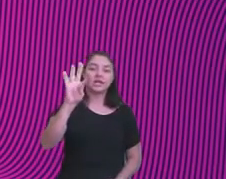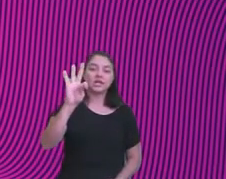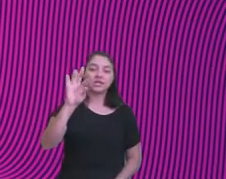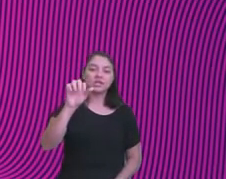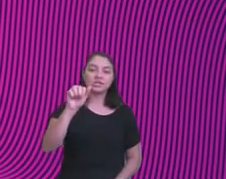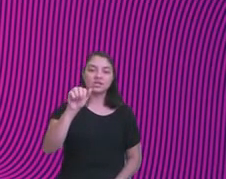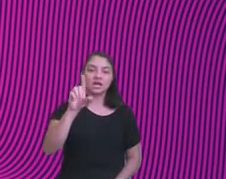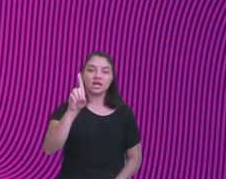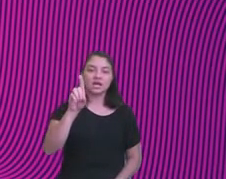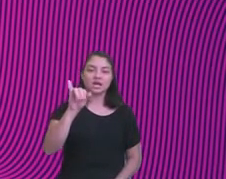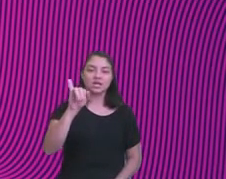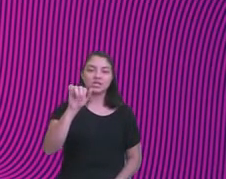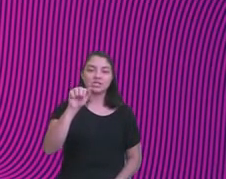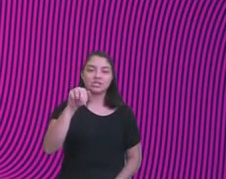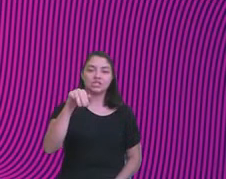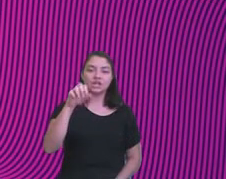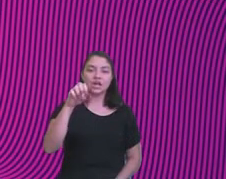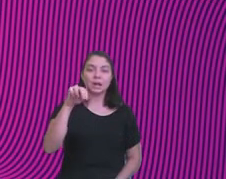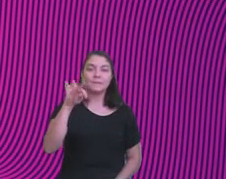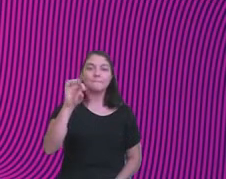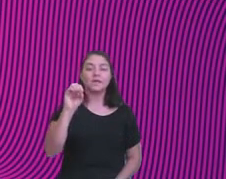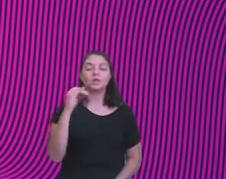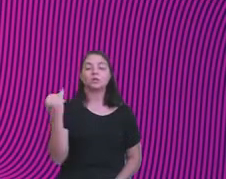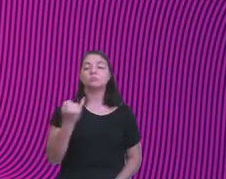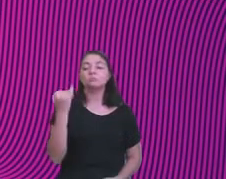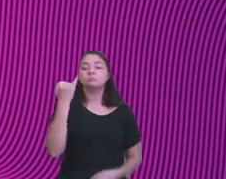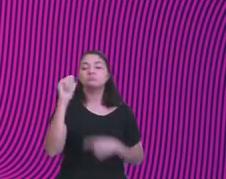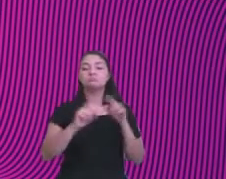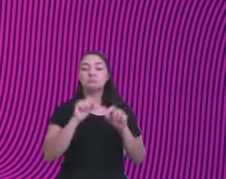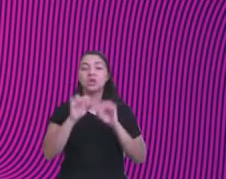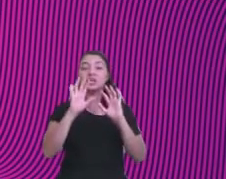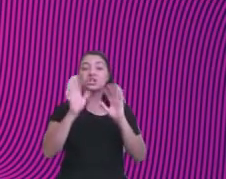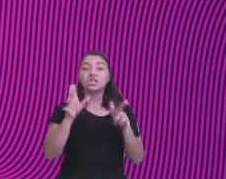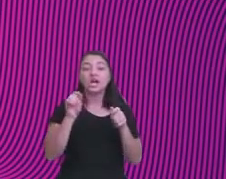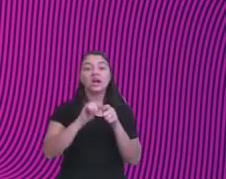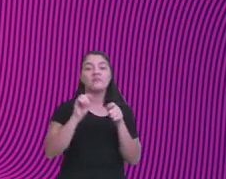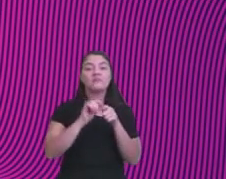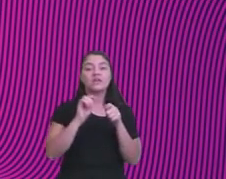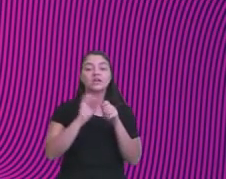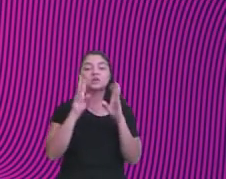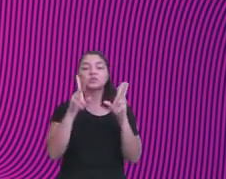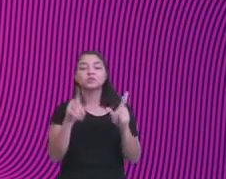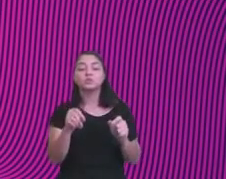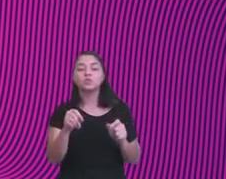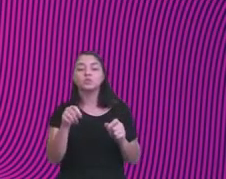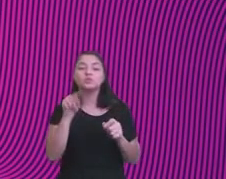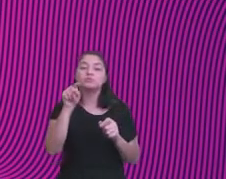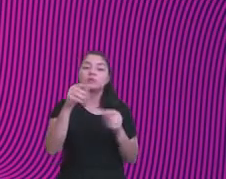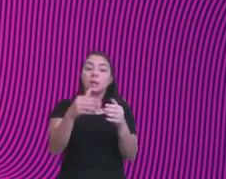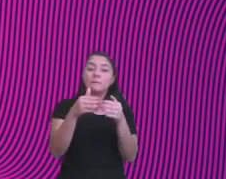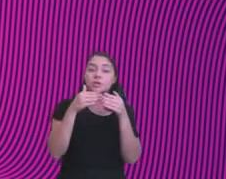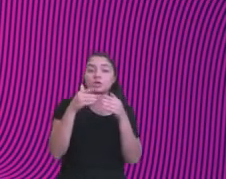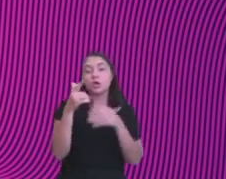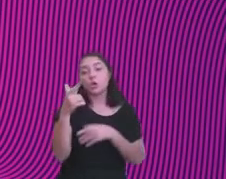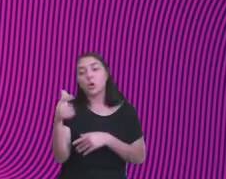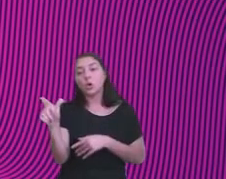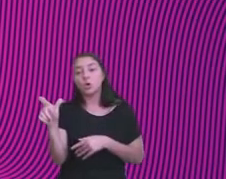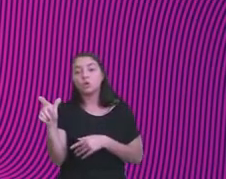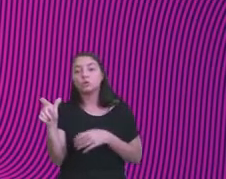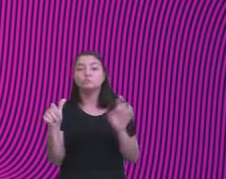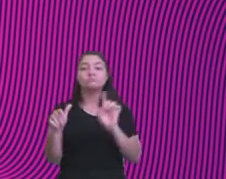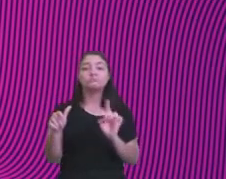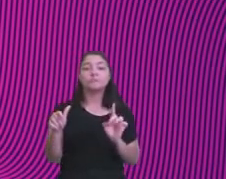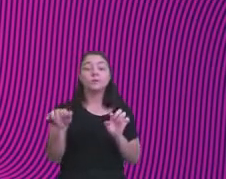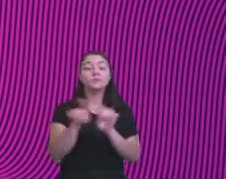gente efetivamente realizou tudo, se você pediria mais alguma avaliação e qual